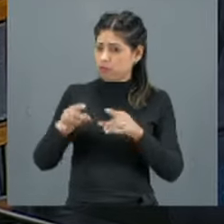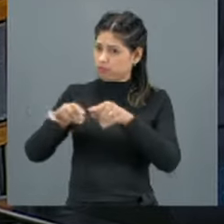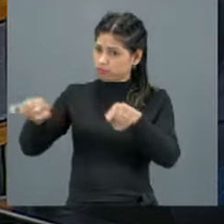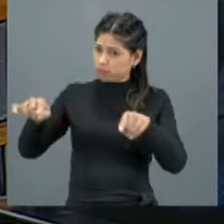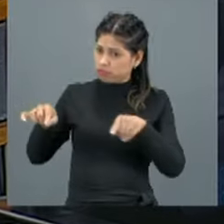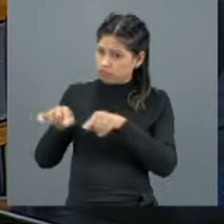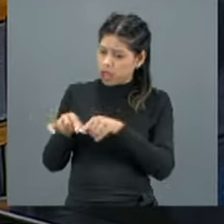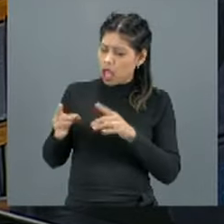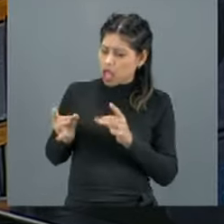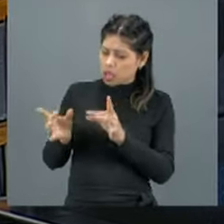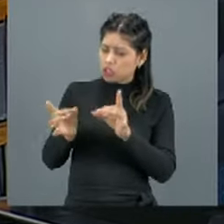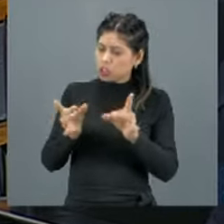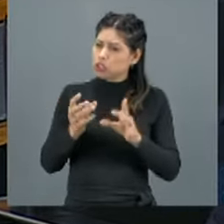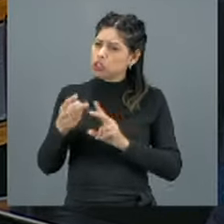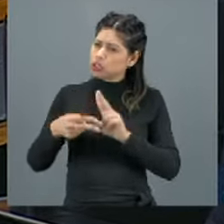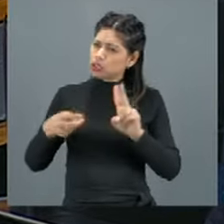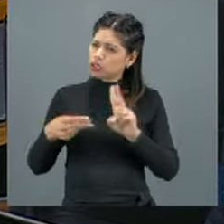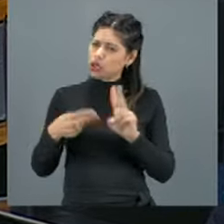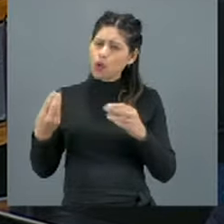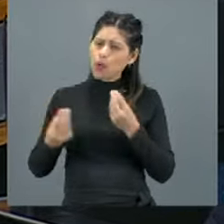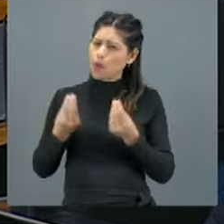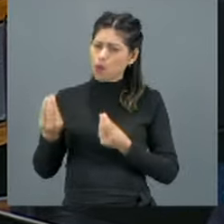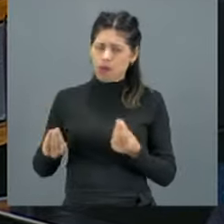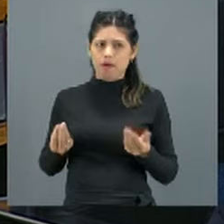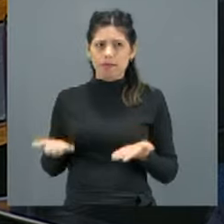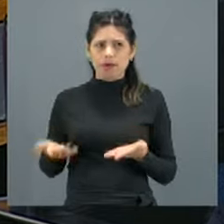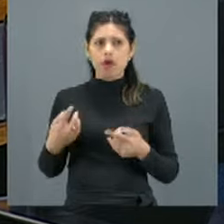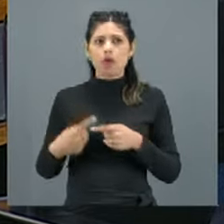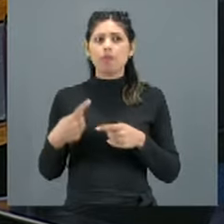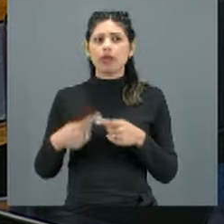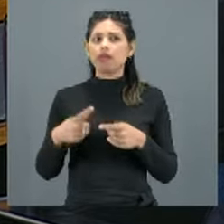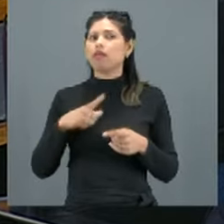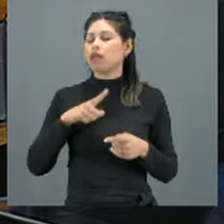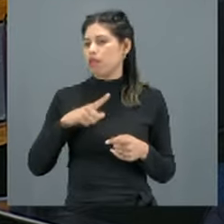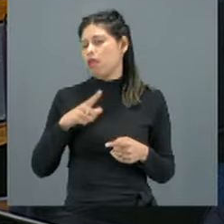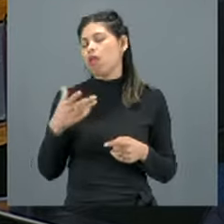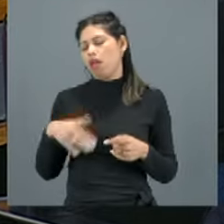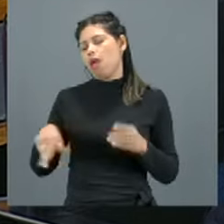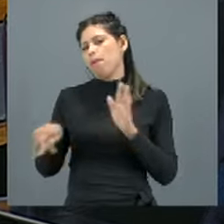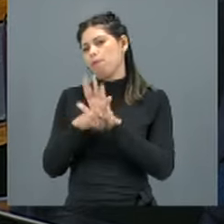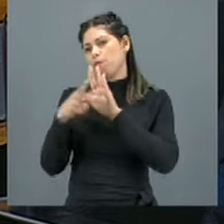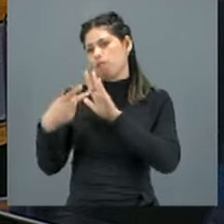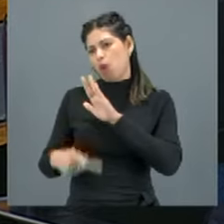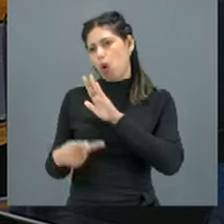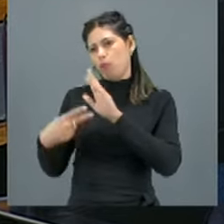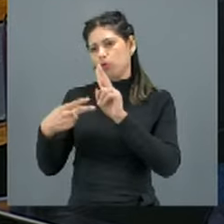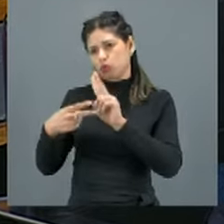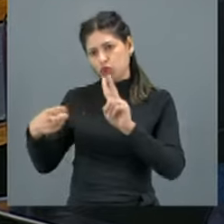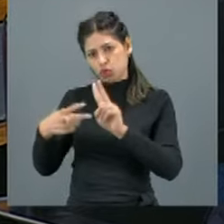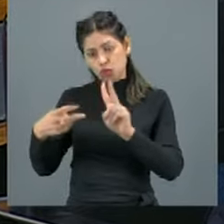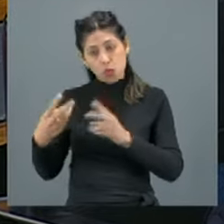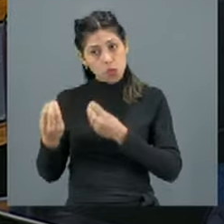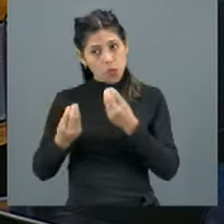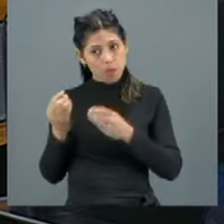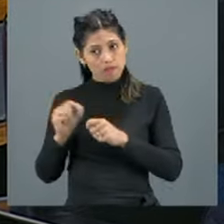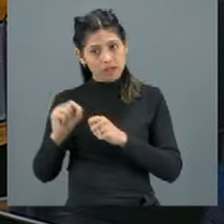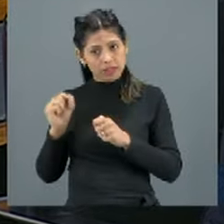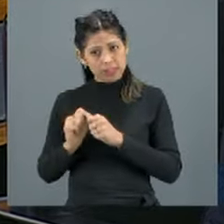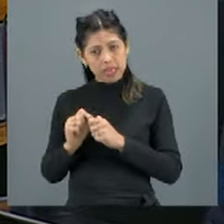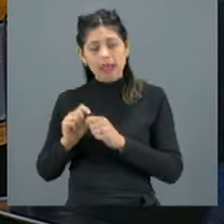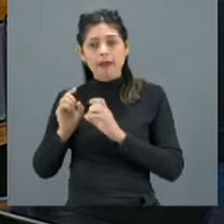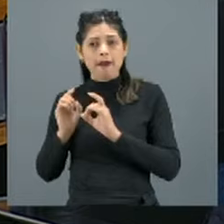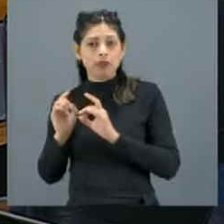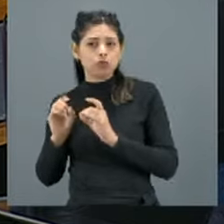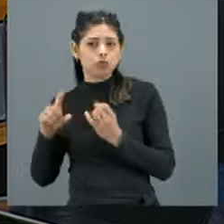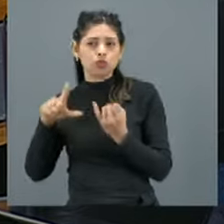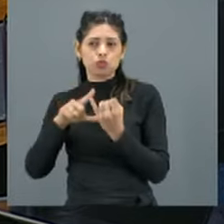Porque a produção está sendo feita em cima de uma reserva indígena. Como é que você comercializa essa soja? Como é que